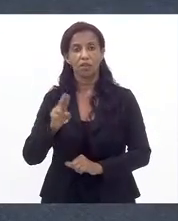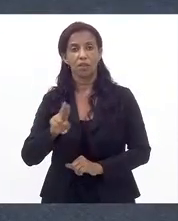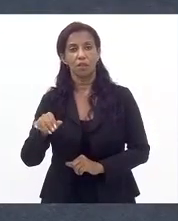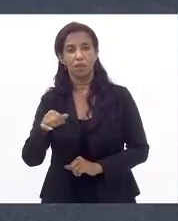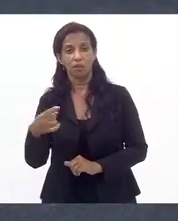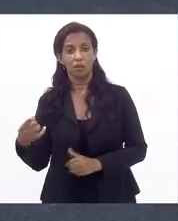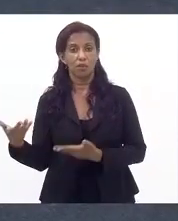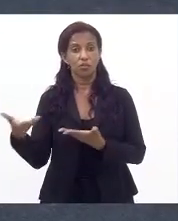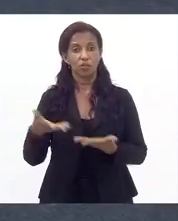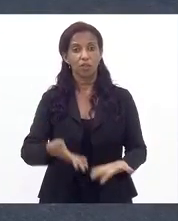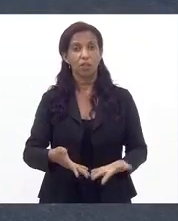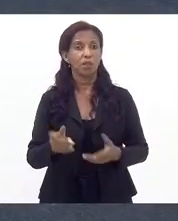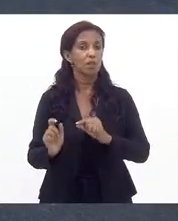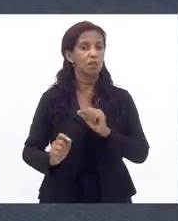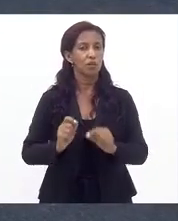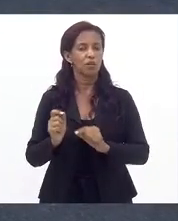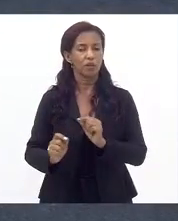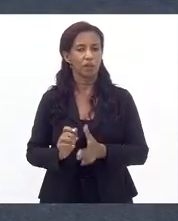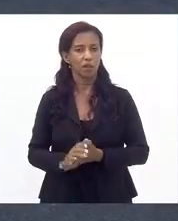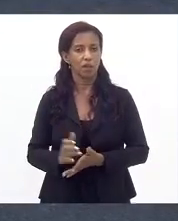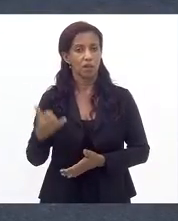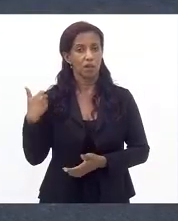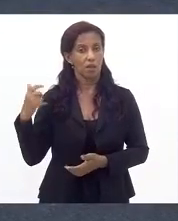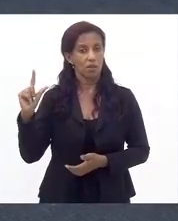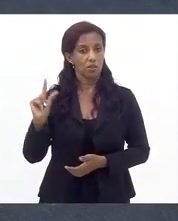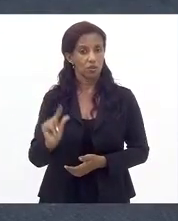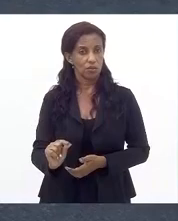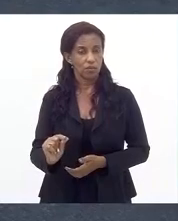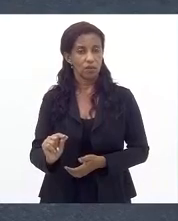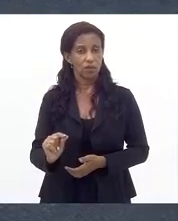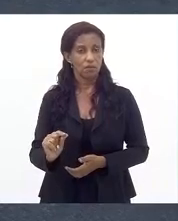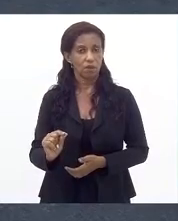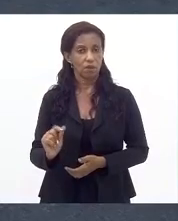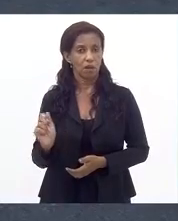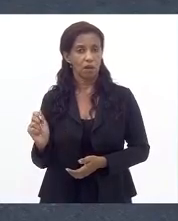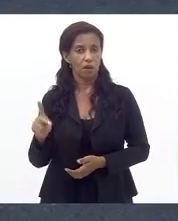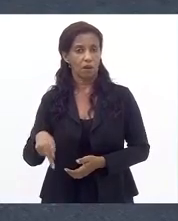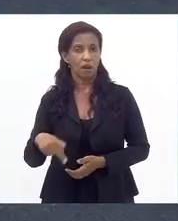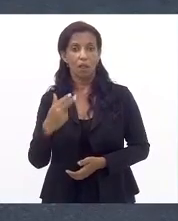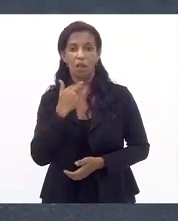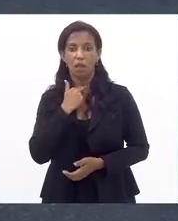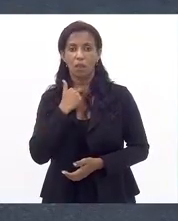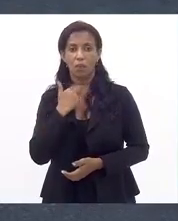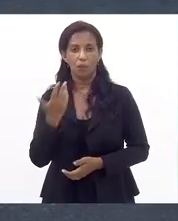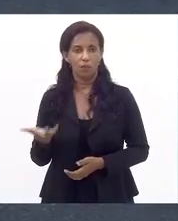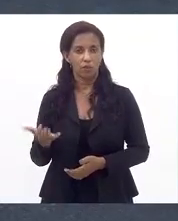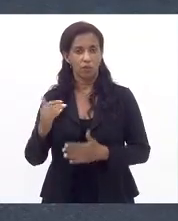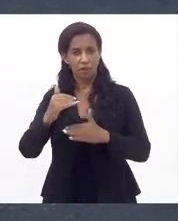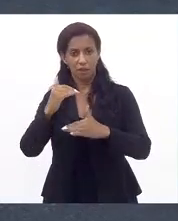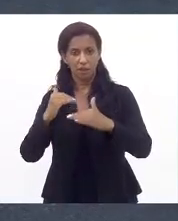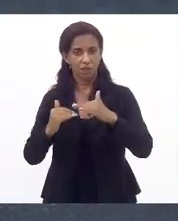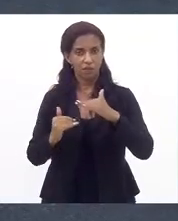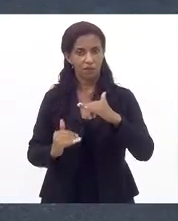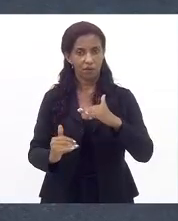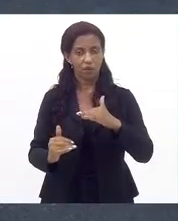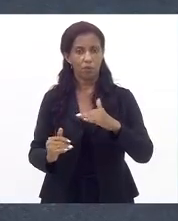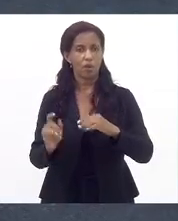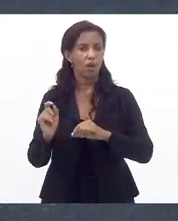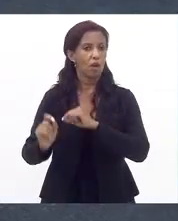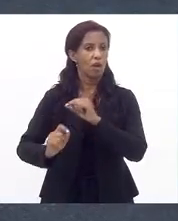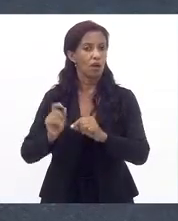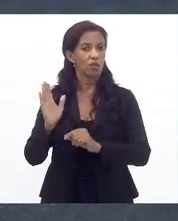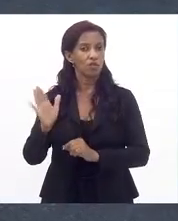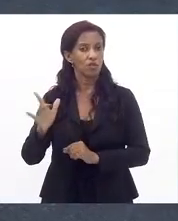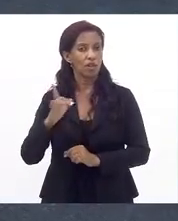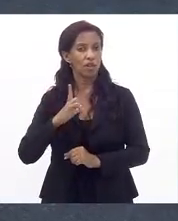União estaria aqui o seguinte requisito de idade mínima para aposentadoria não podendo ser inferior ao que é